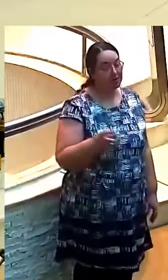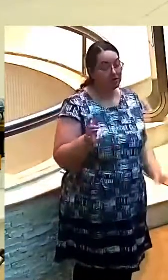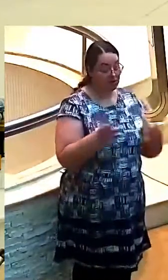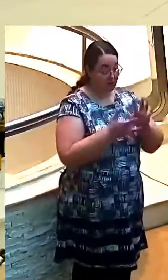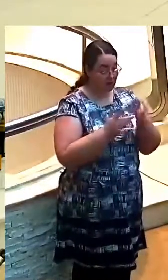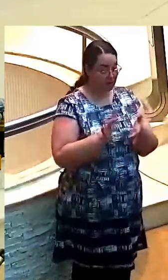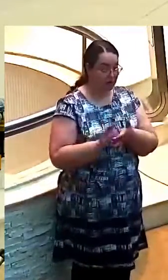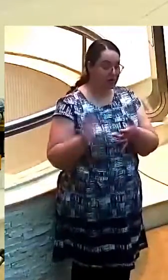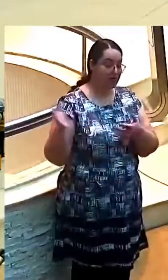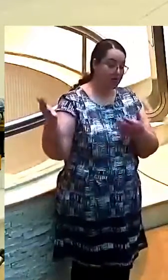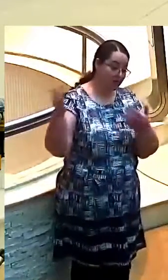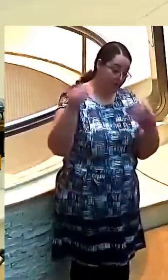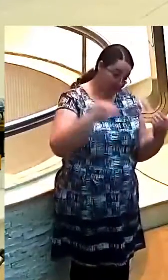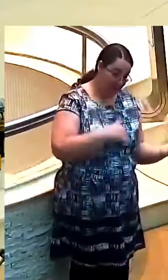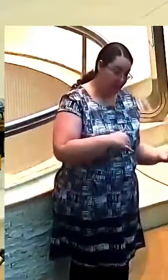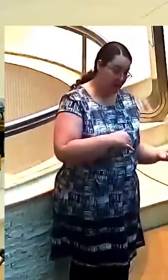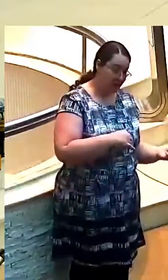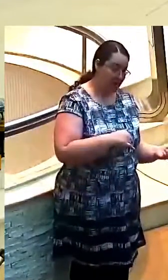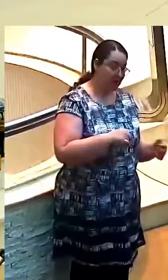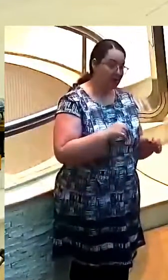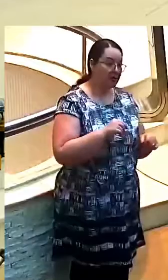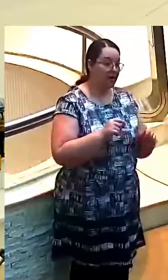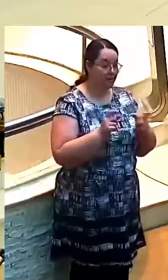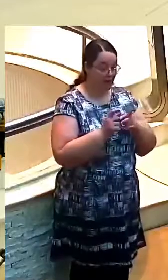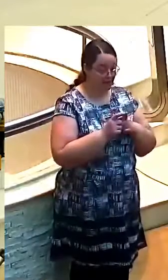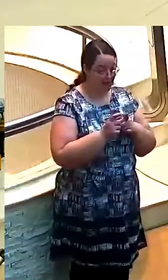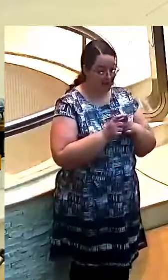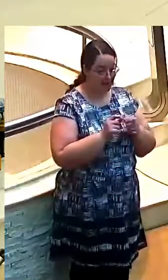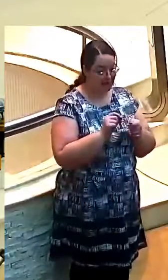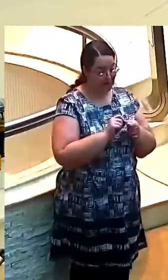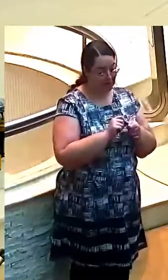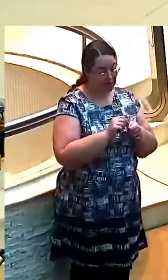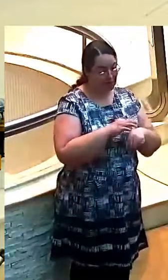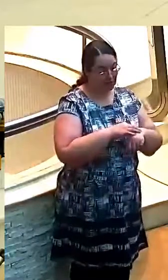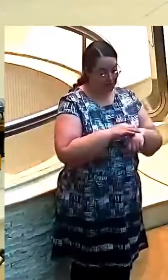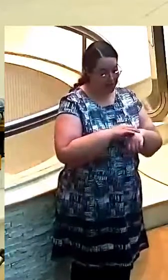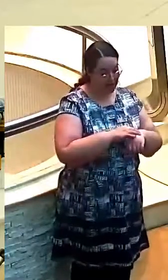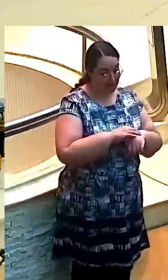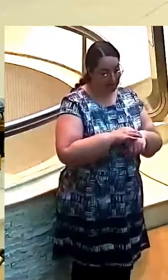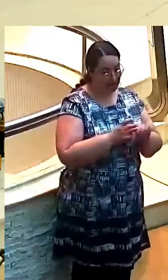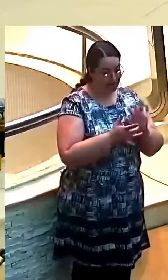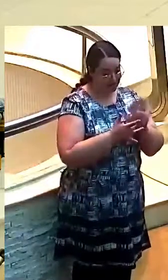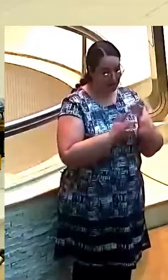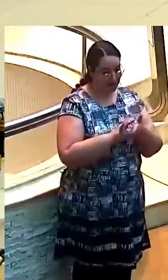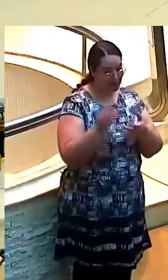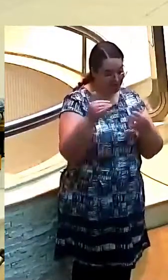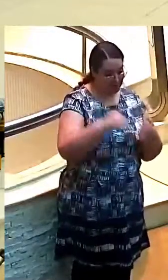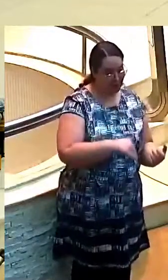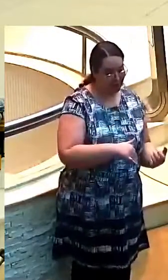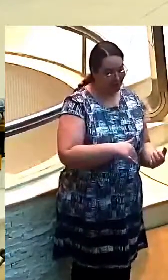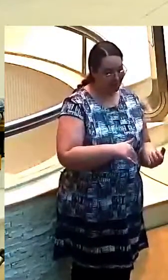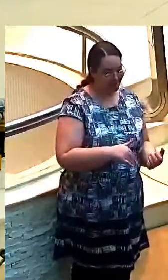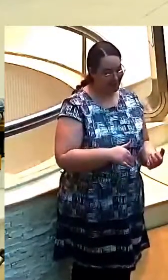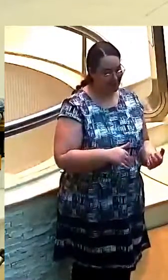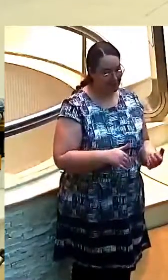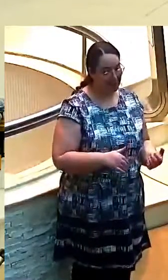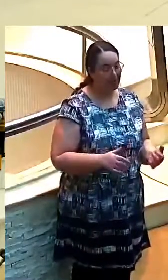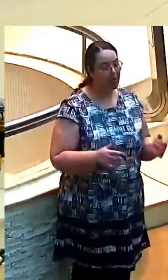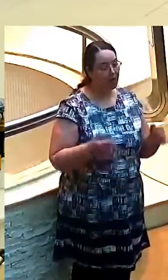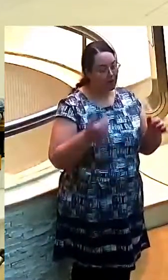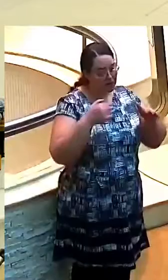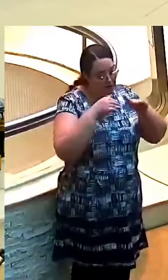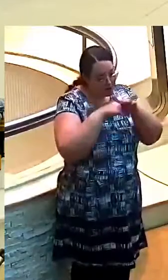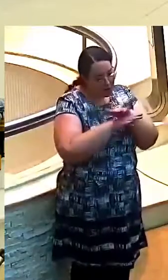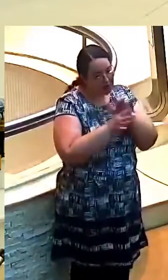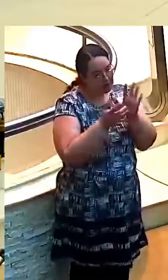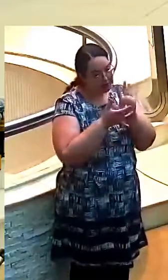o verbo se fez carne, a palavra se fez carne, e habitou entre nós, e ela se tornou, a